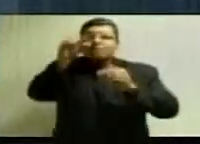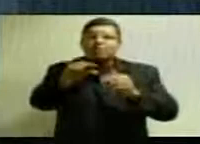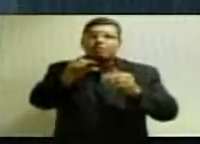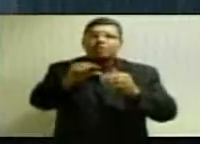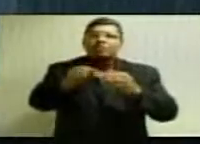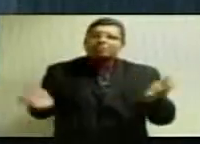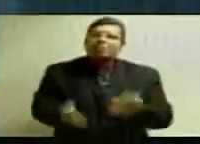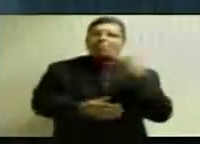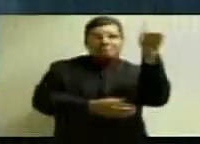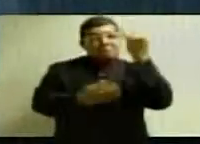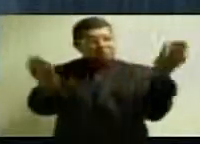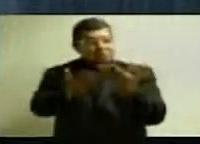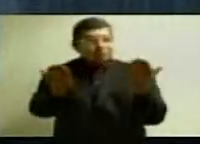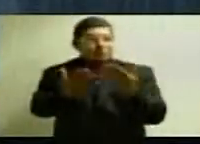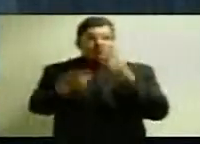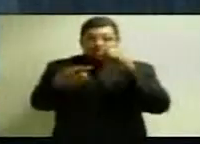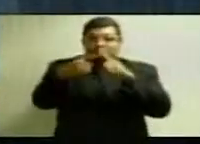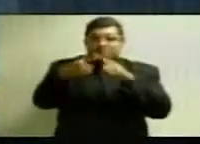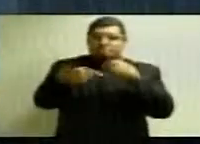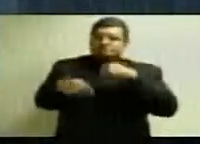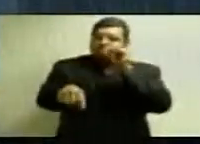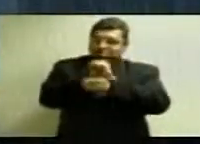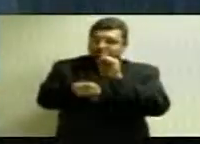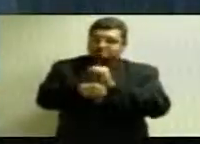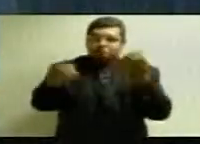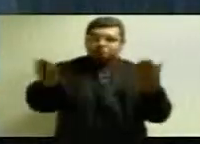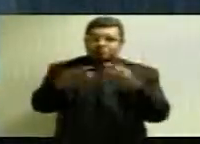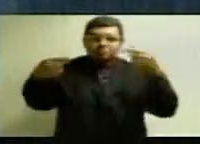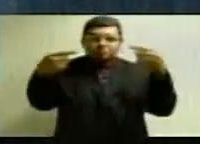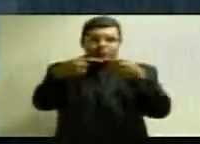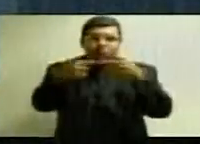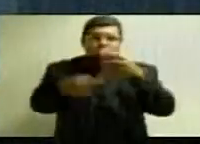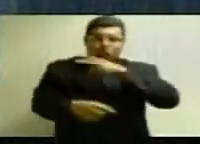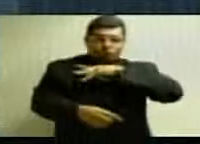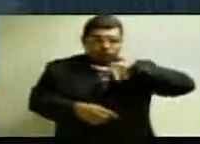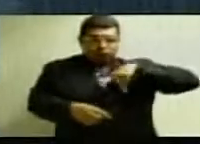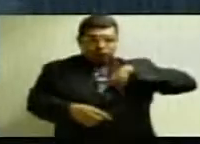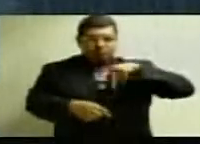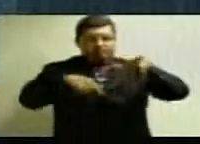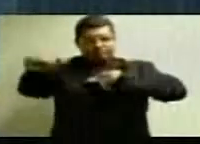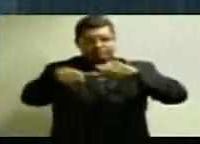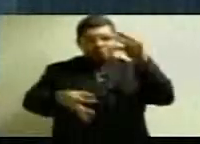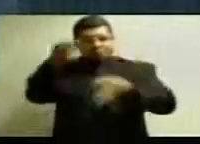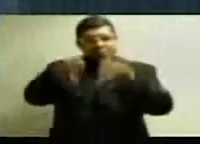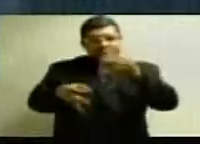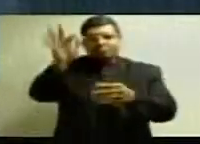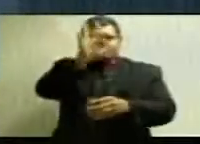mais eficiente. Portanto, eu espero que essa decisão do Ministério Público, da Justiça